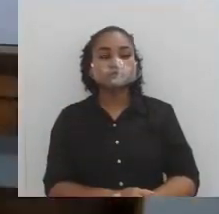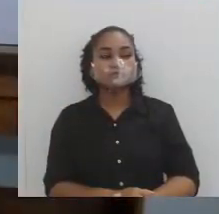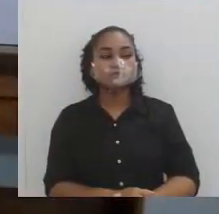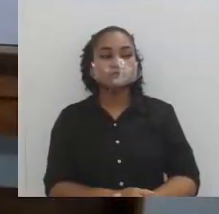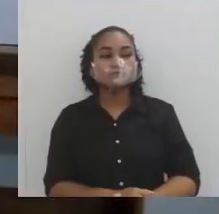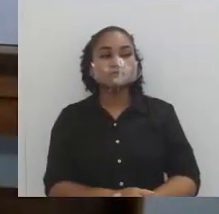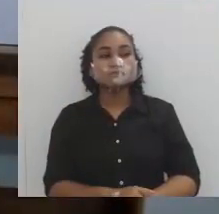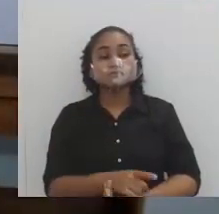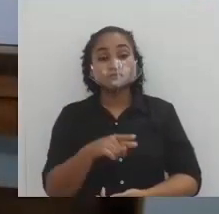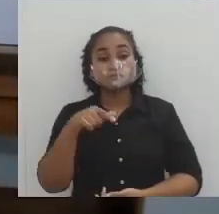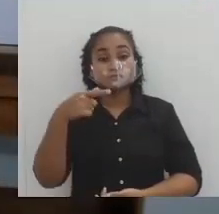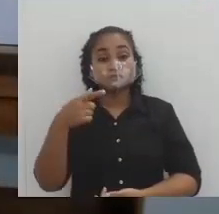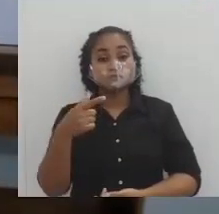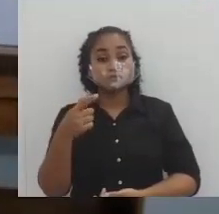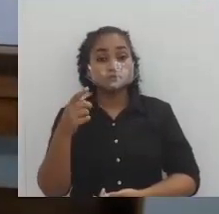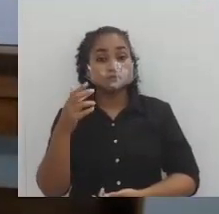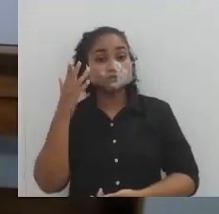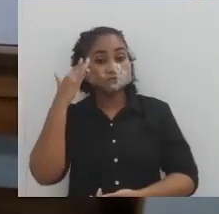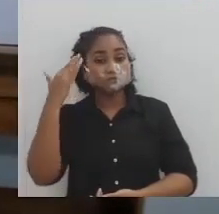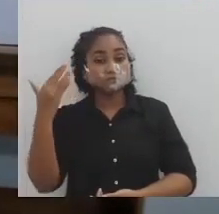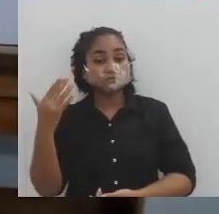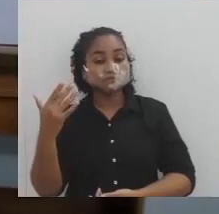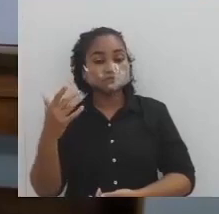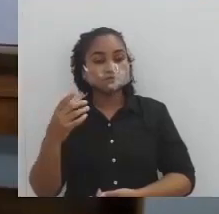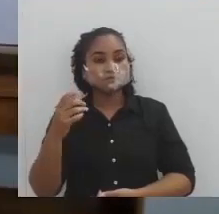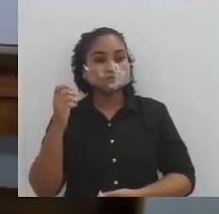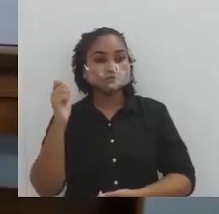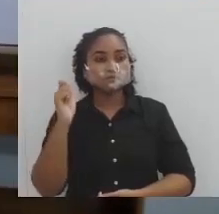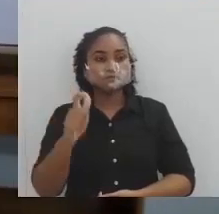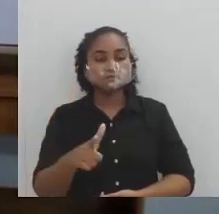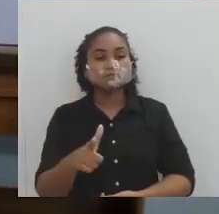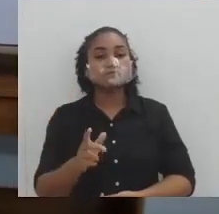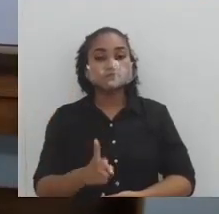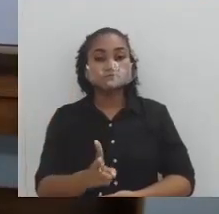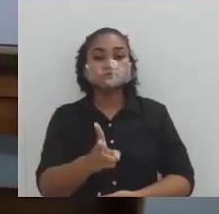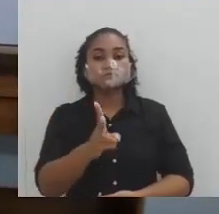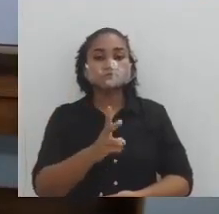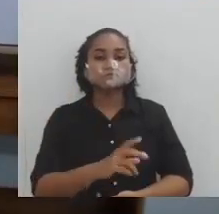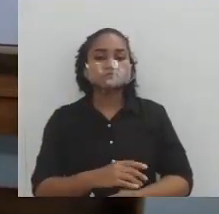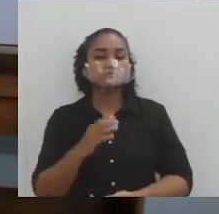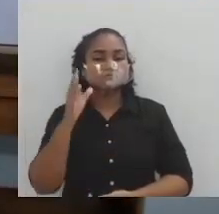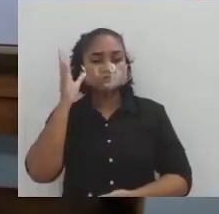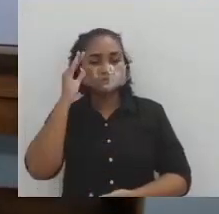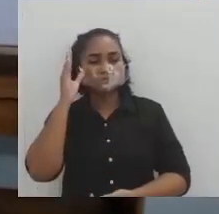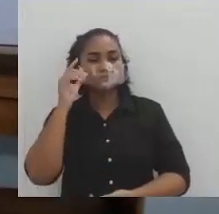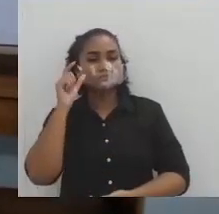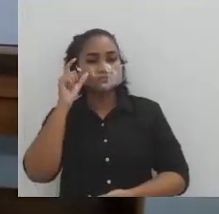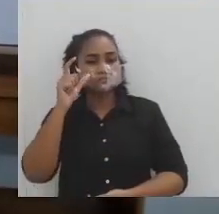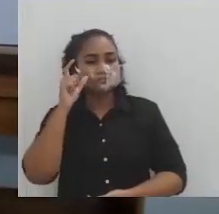Outro aqui bem famoso, que é o quebra-vareta, que nunca cai de moda, também é muito interessante.